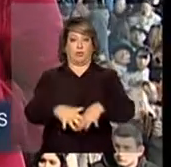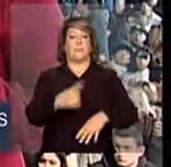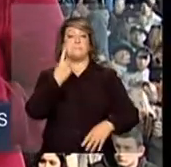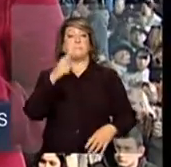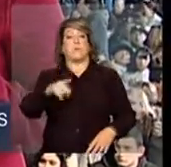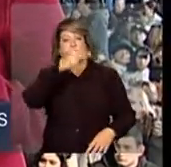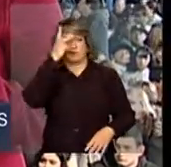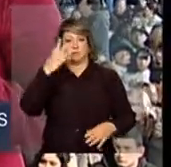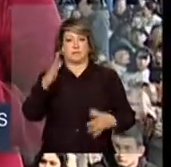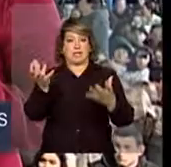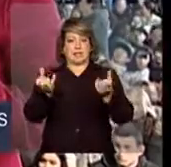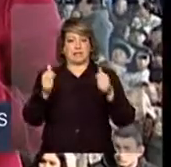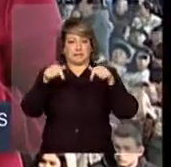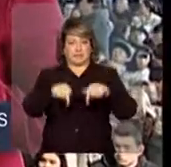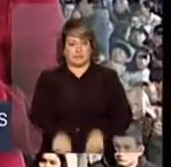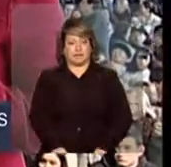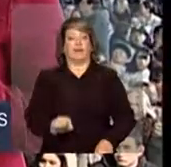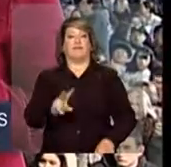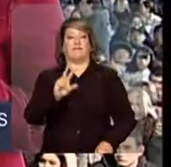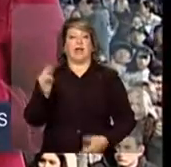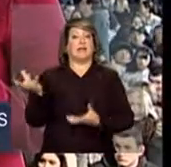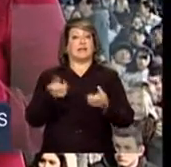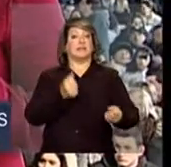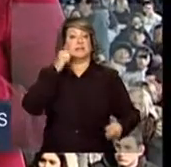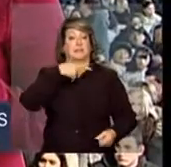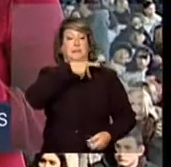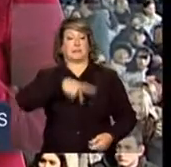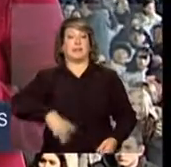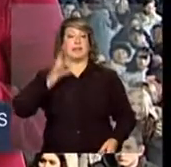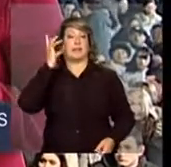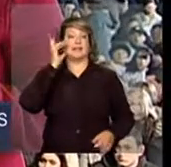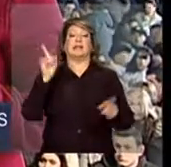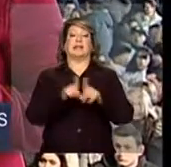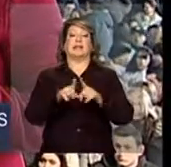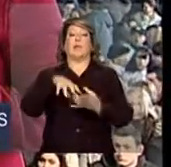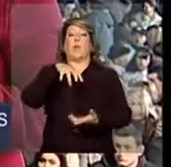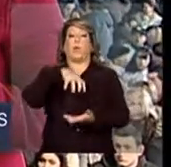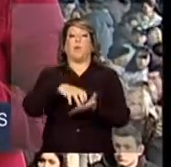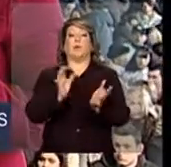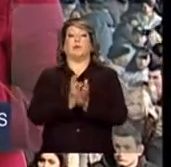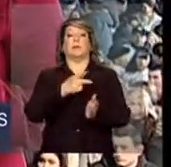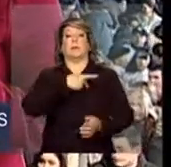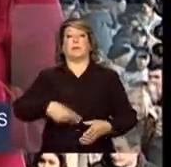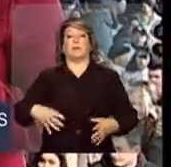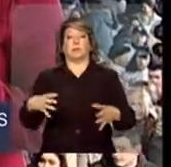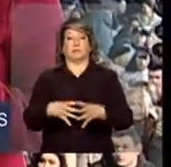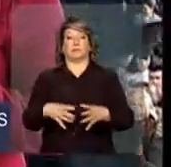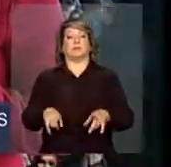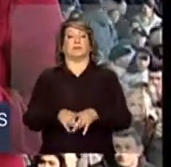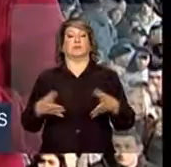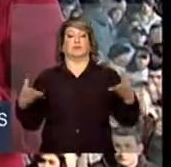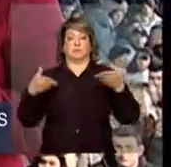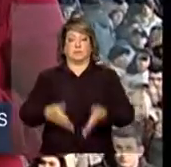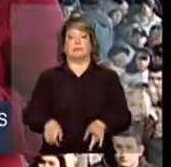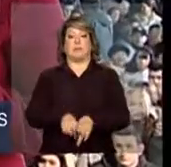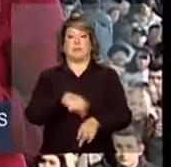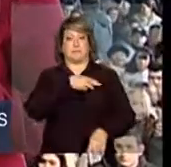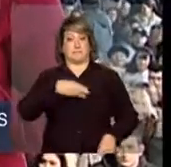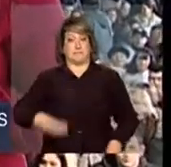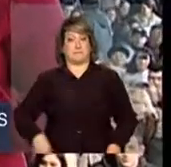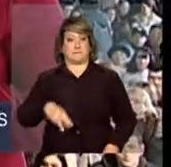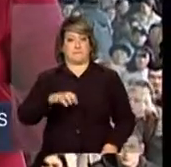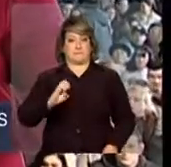pessoas que vão receber a presidenta Dilma Rousseff e também a comitiva presidencial, entre elas o ministro da